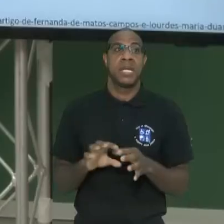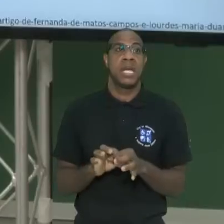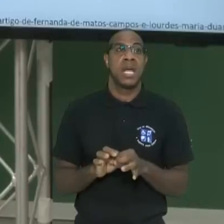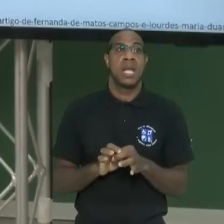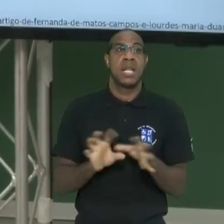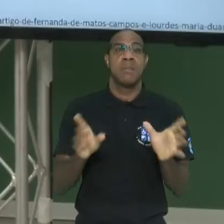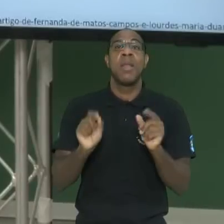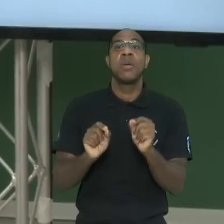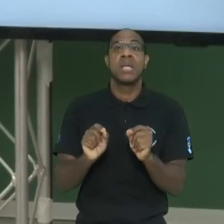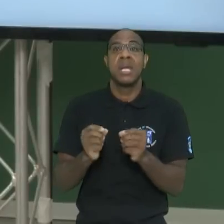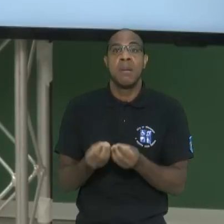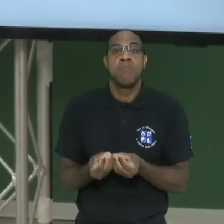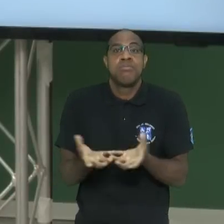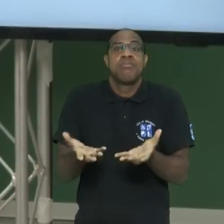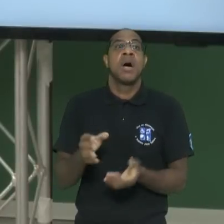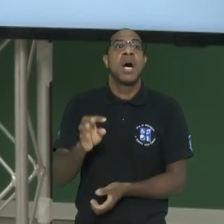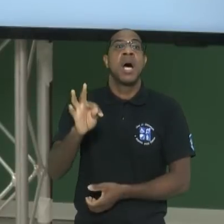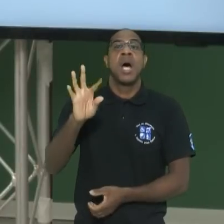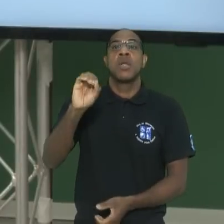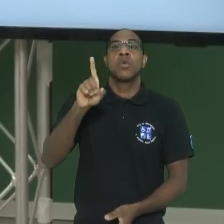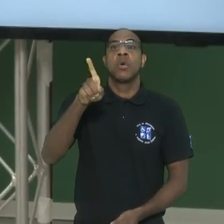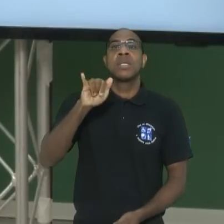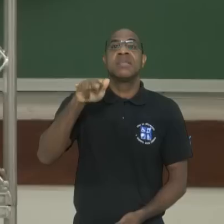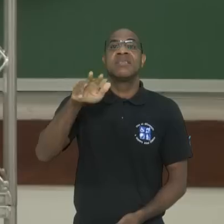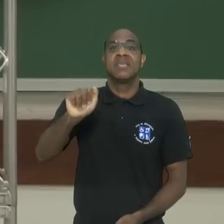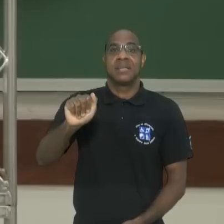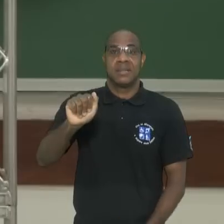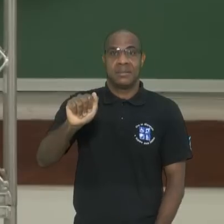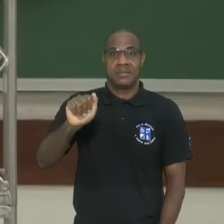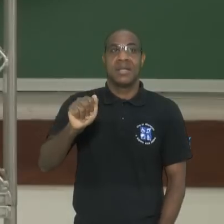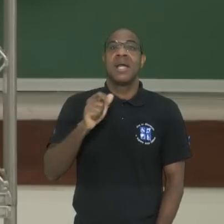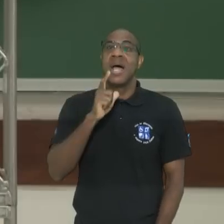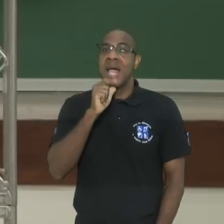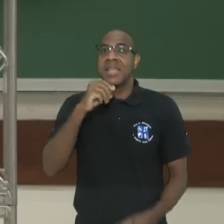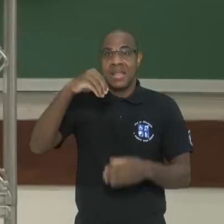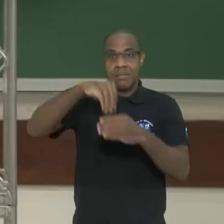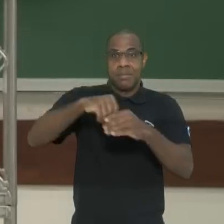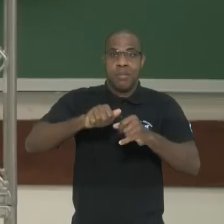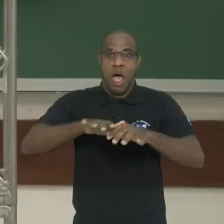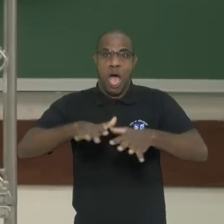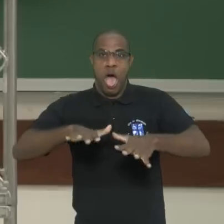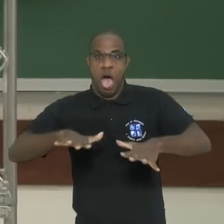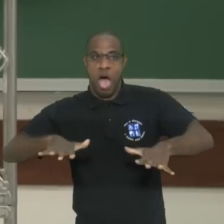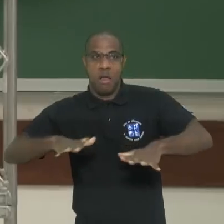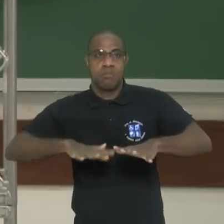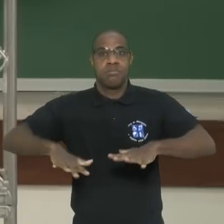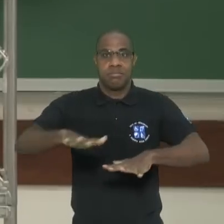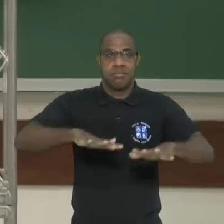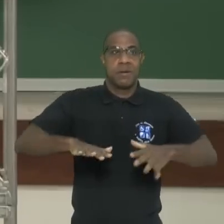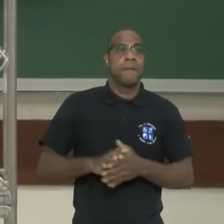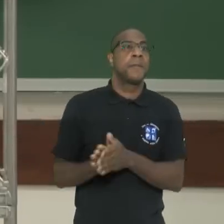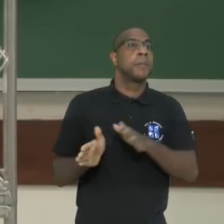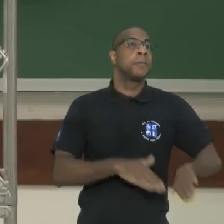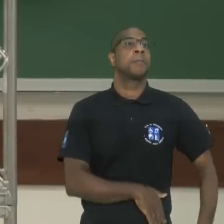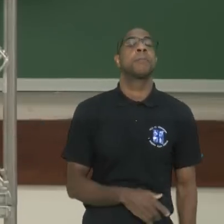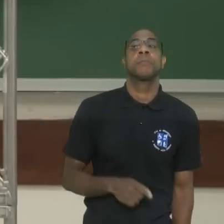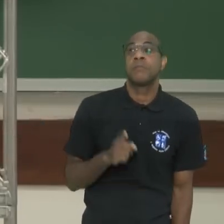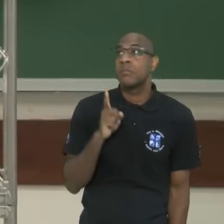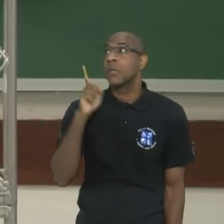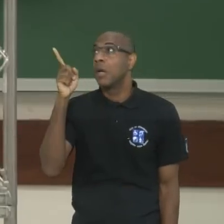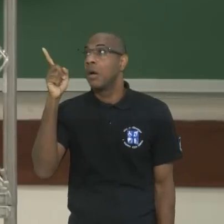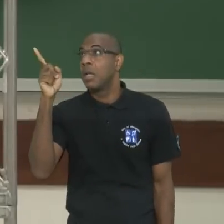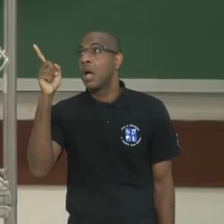que podem levar à morte. Muito bem. E olha que legal esta outra característica de